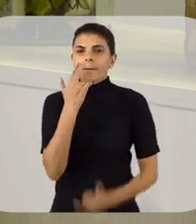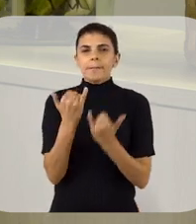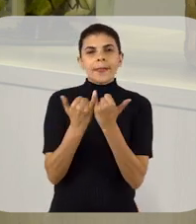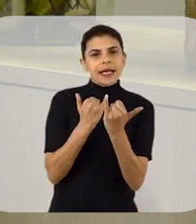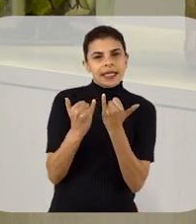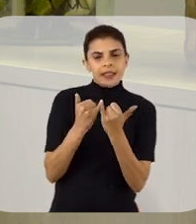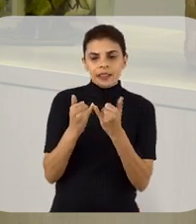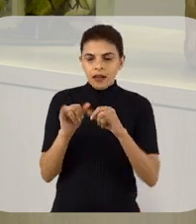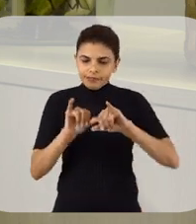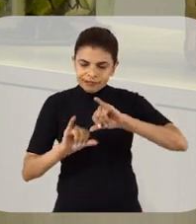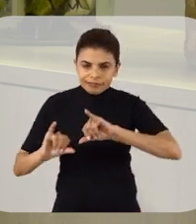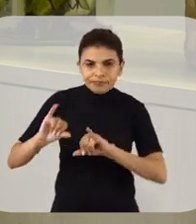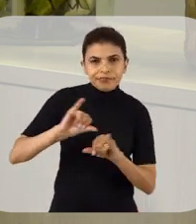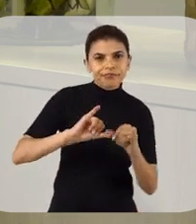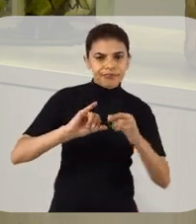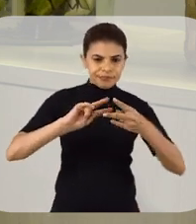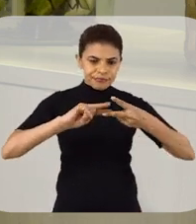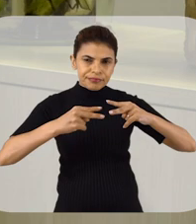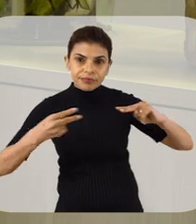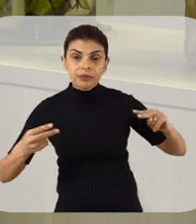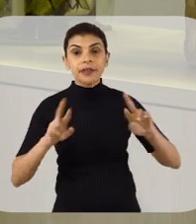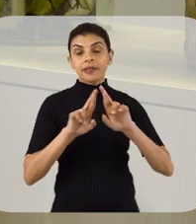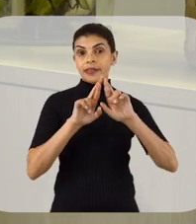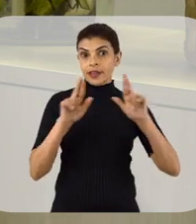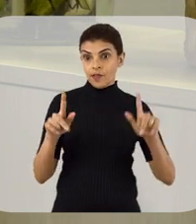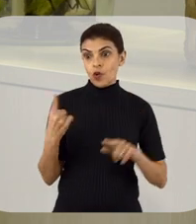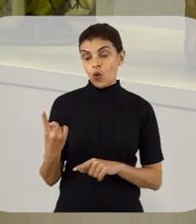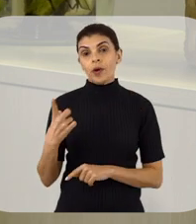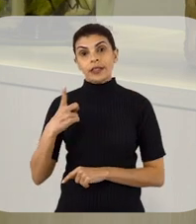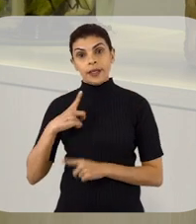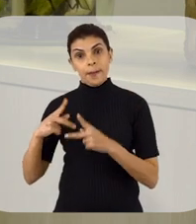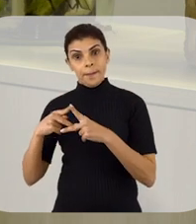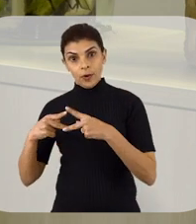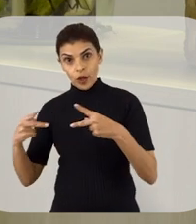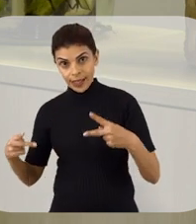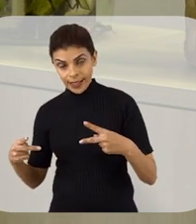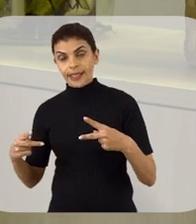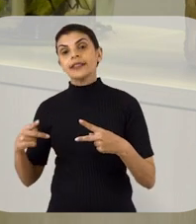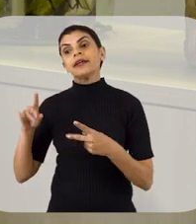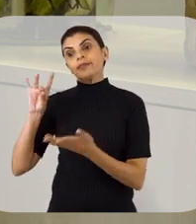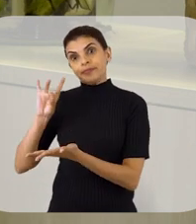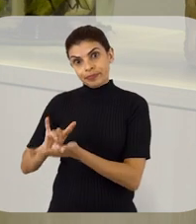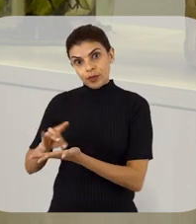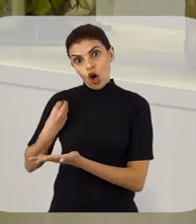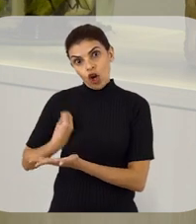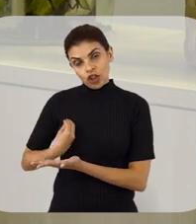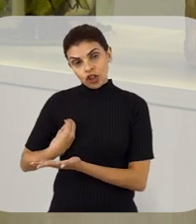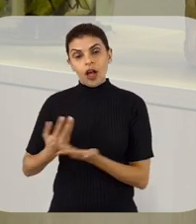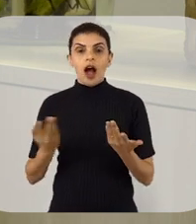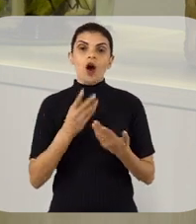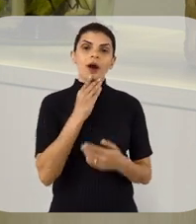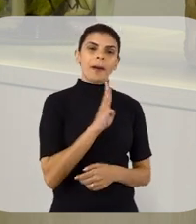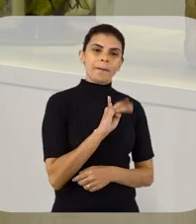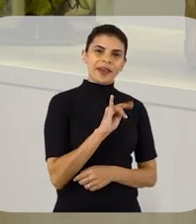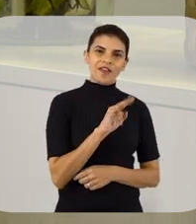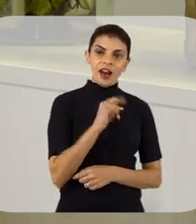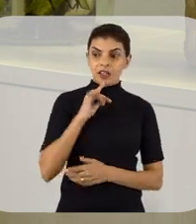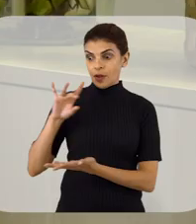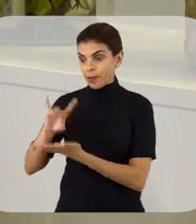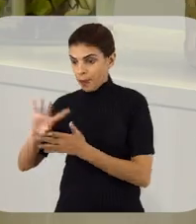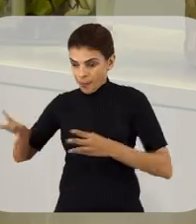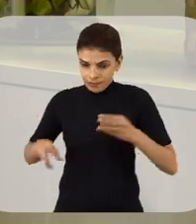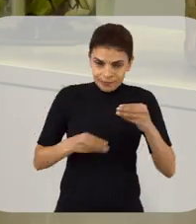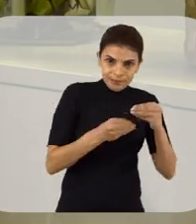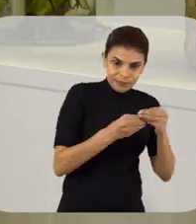na sua composição. O que diferencia nela é que uma só tinha a proteína S da cepa original, agora essa bivalente tem da cepa